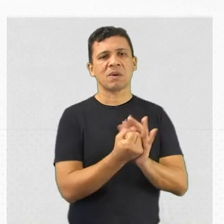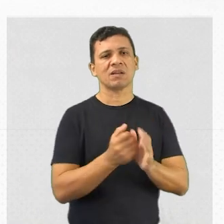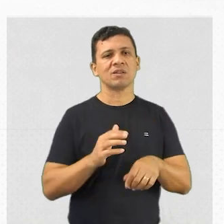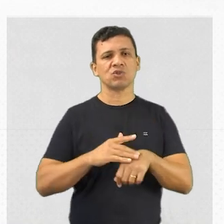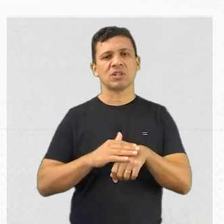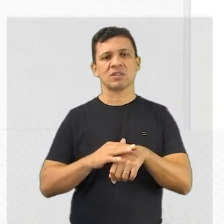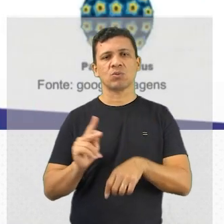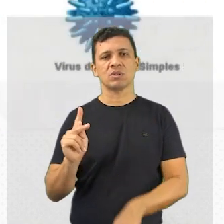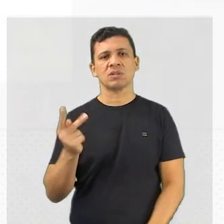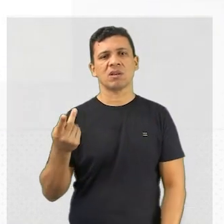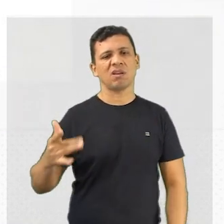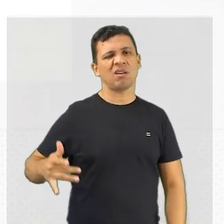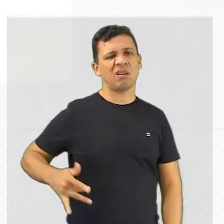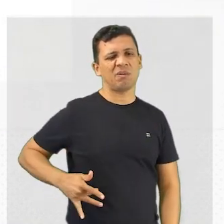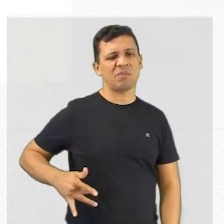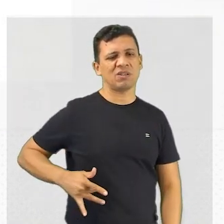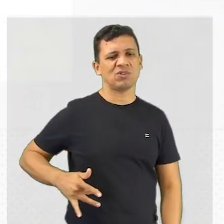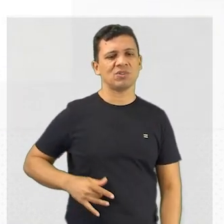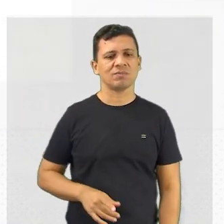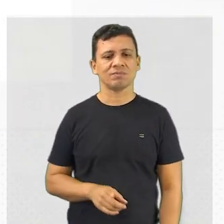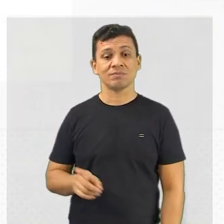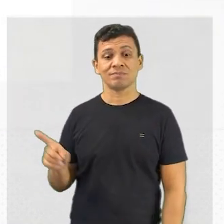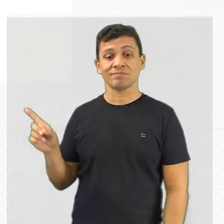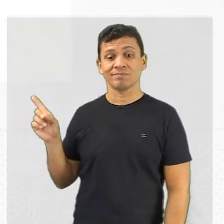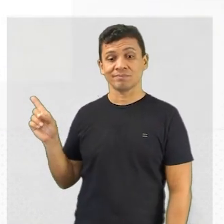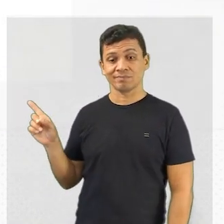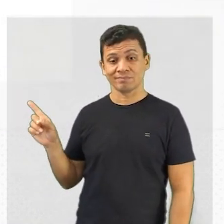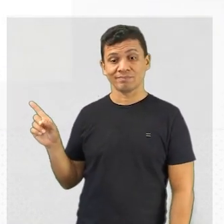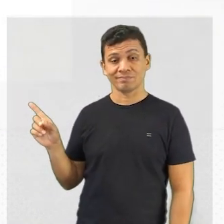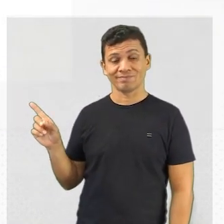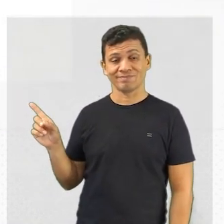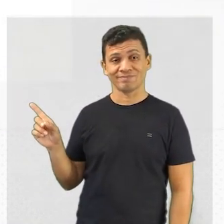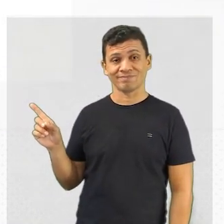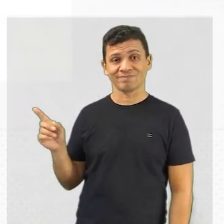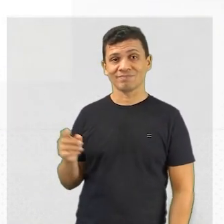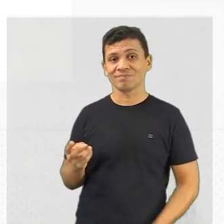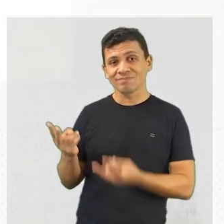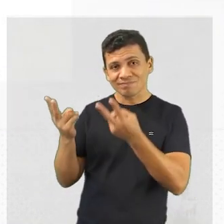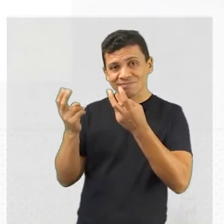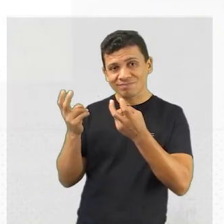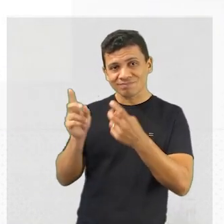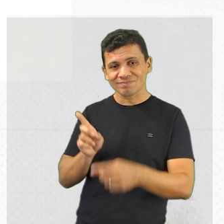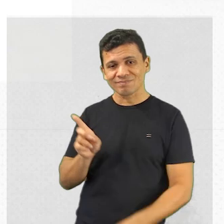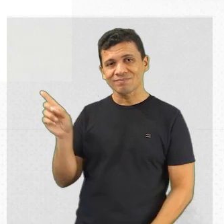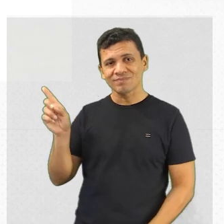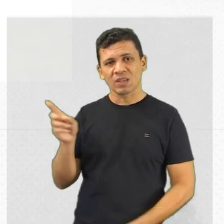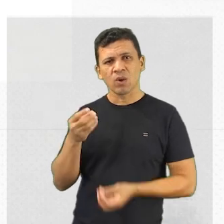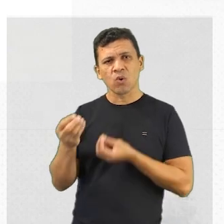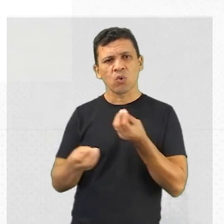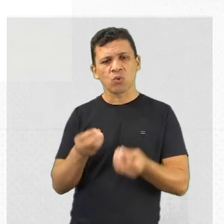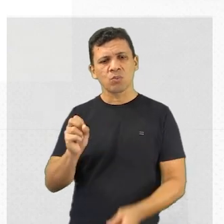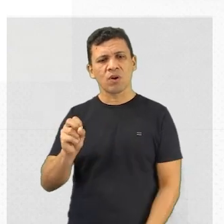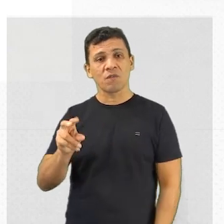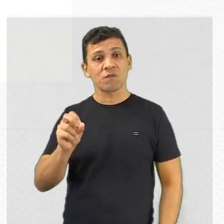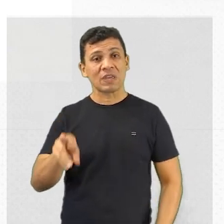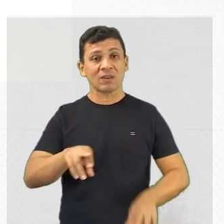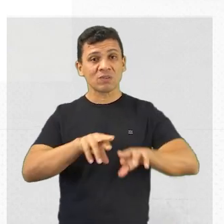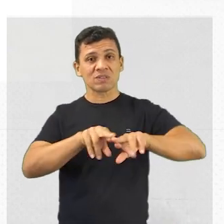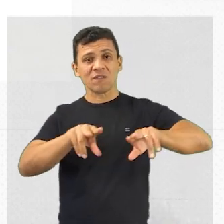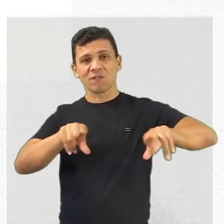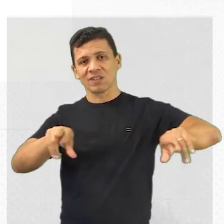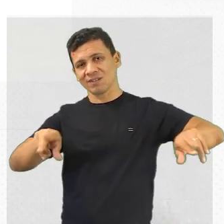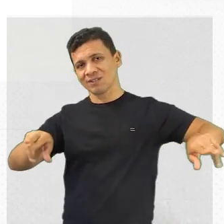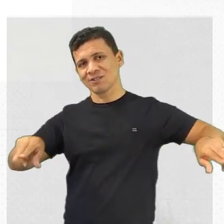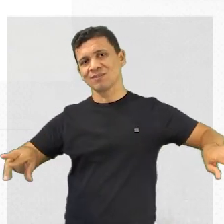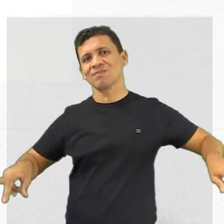bom? E aí, então, eu trouxe para vocês, né, para vocês observarem como esses vírus são diferentes, né? Quando a